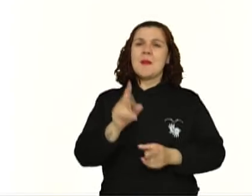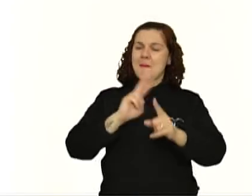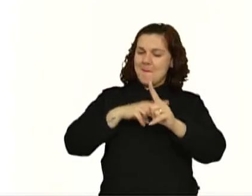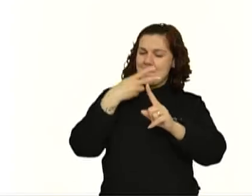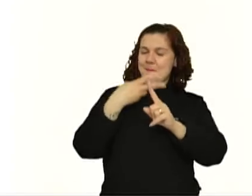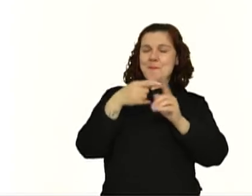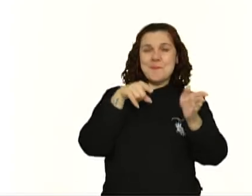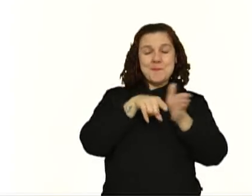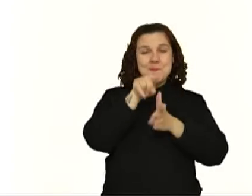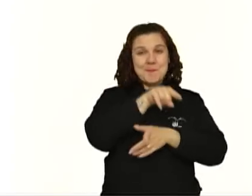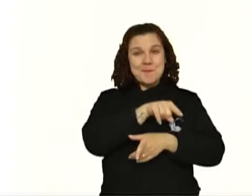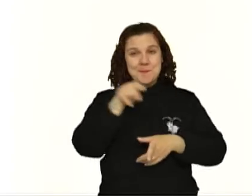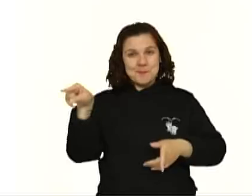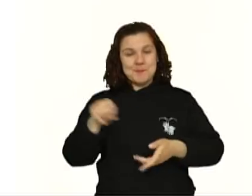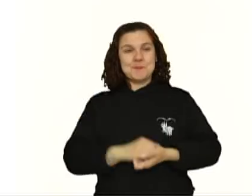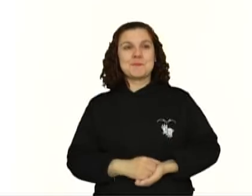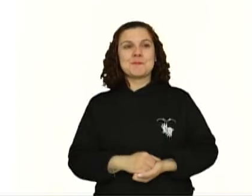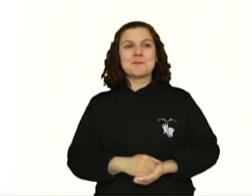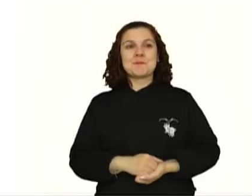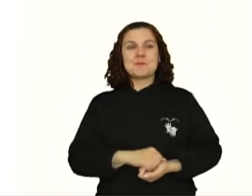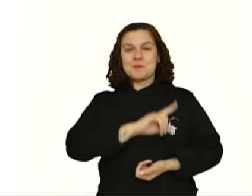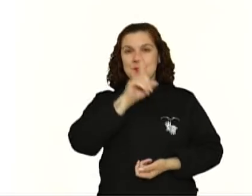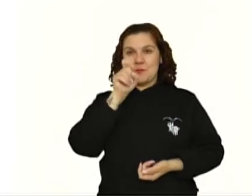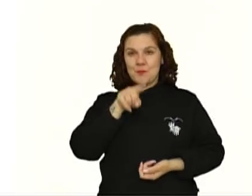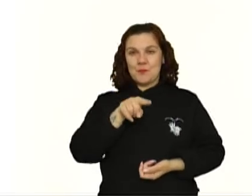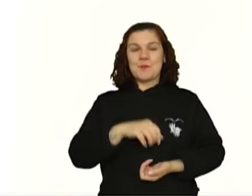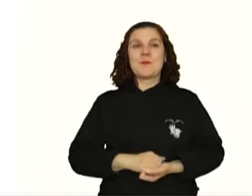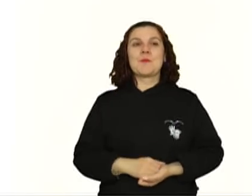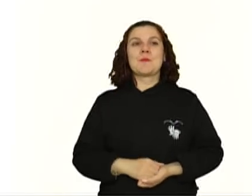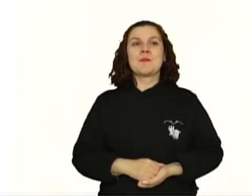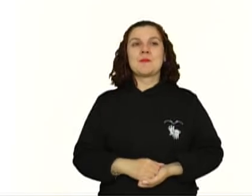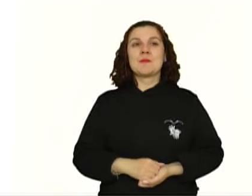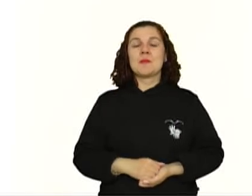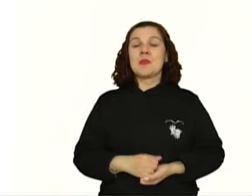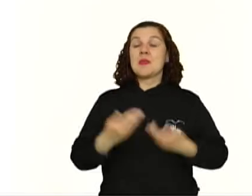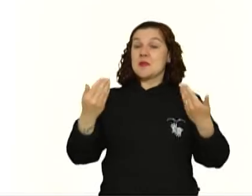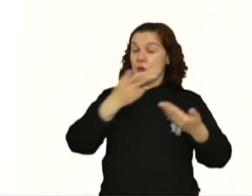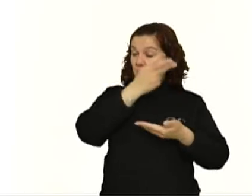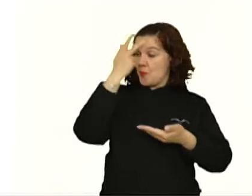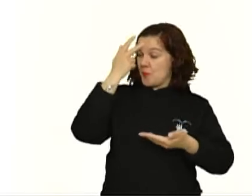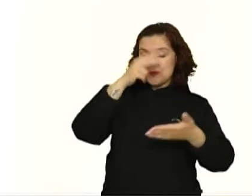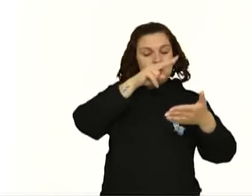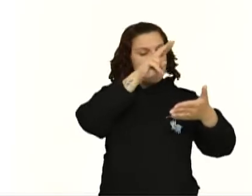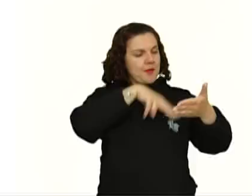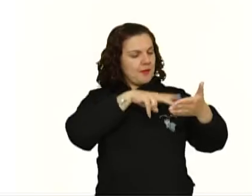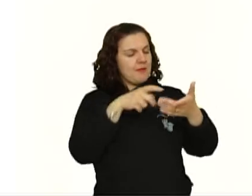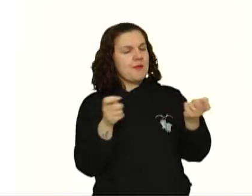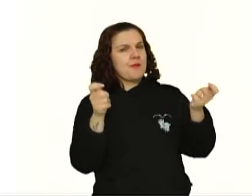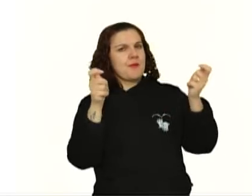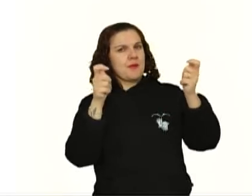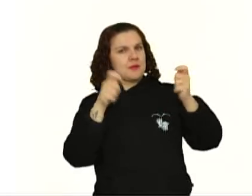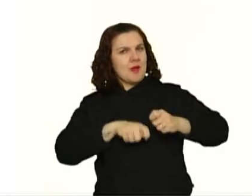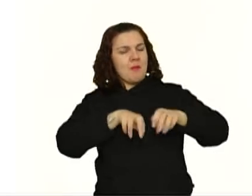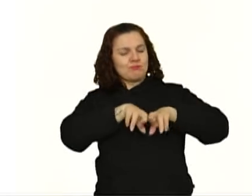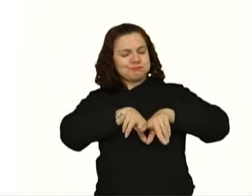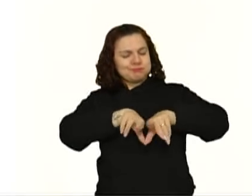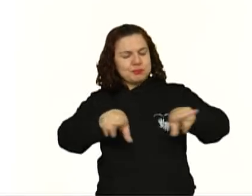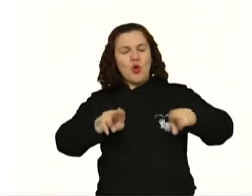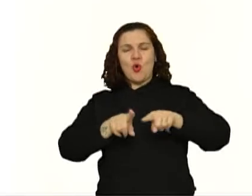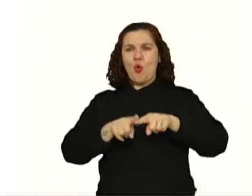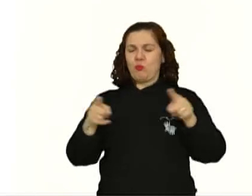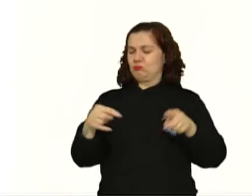Mais um pouquinho lá. Então vamos lá para o quiz. Os leitores podem ser múltiplos